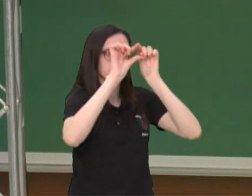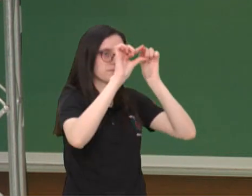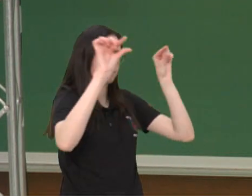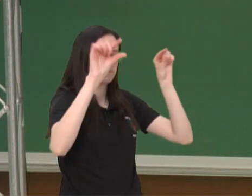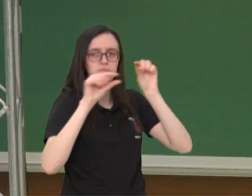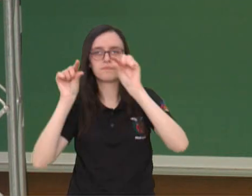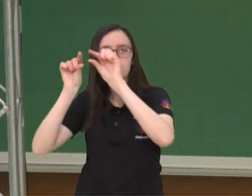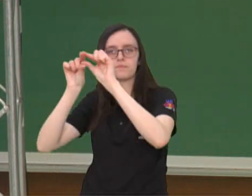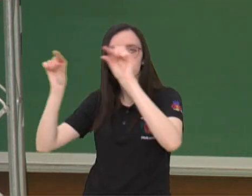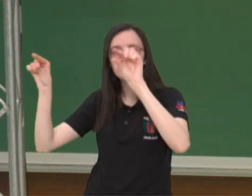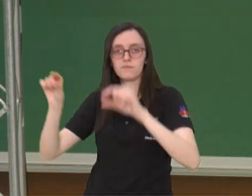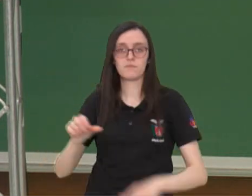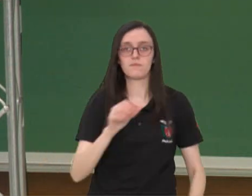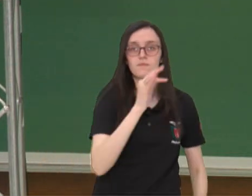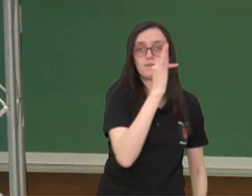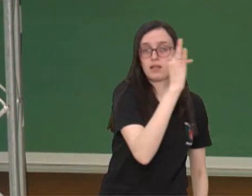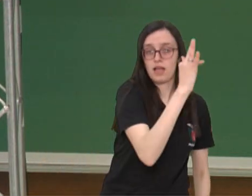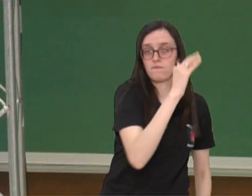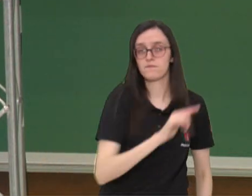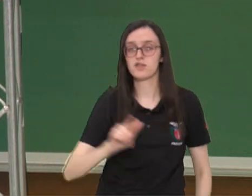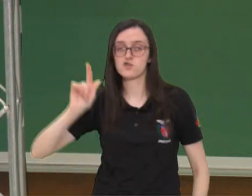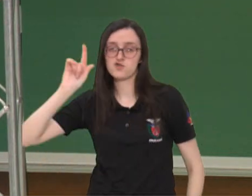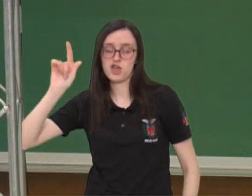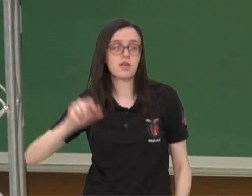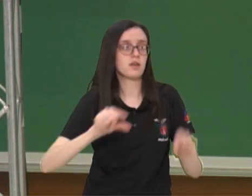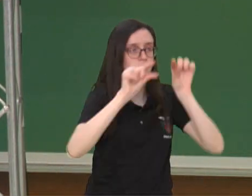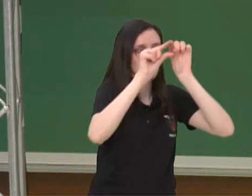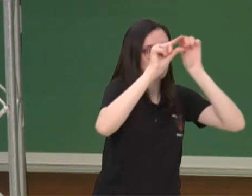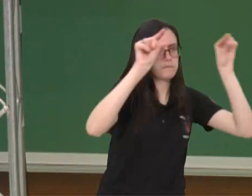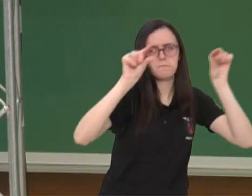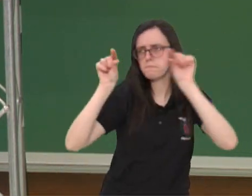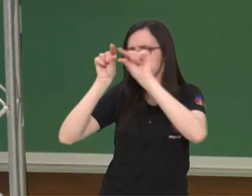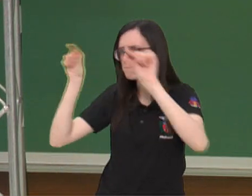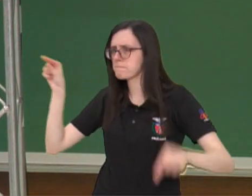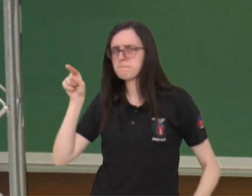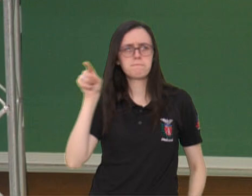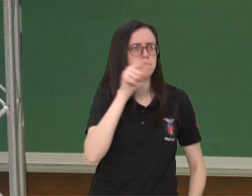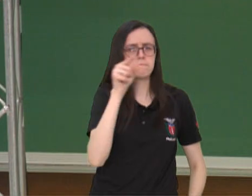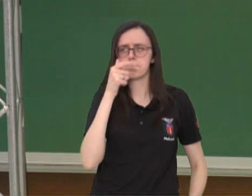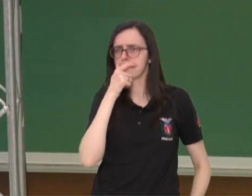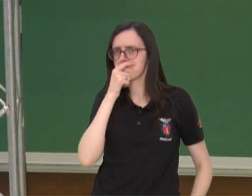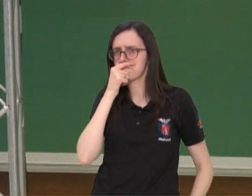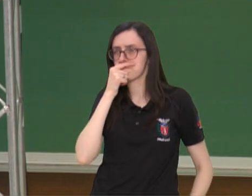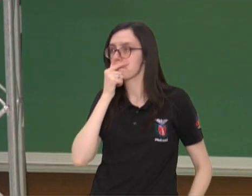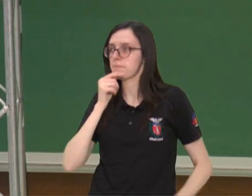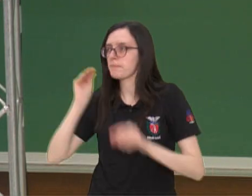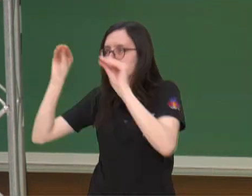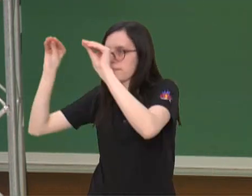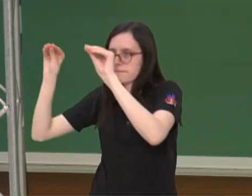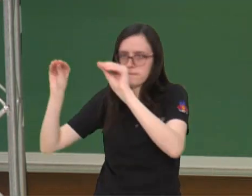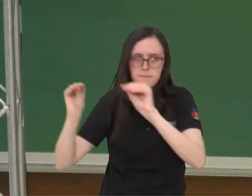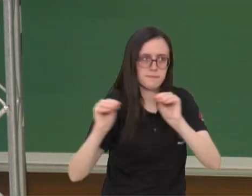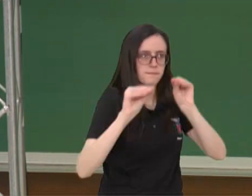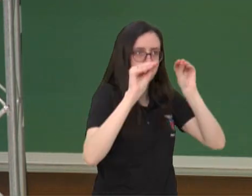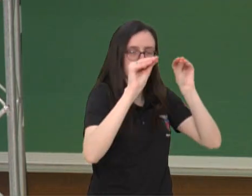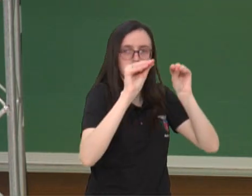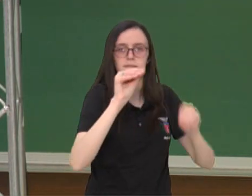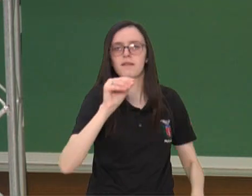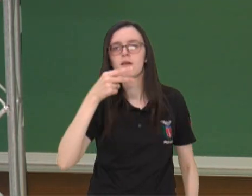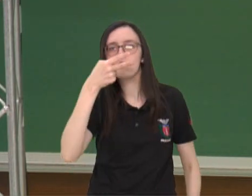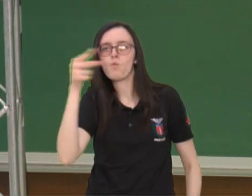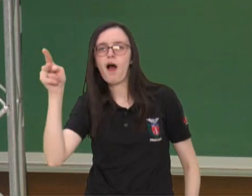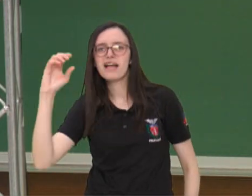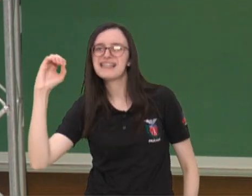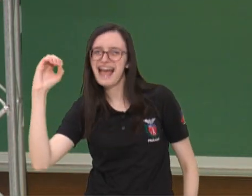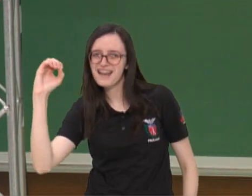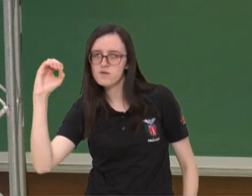pegar a função f e igualar a função g, trazer todos os termos para o primeiro membro igualar a zero, juntar os